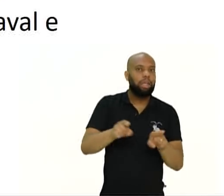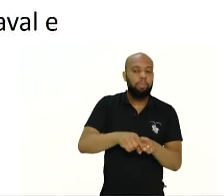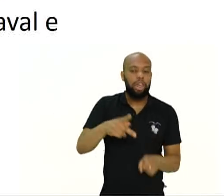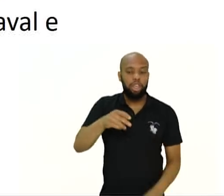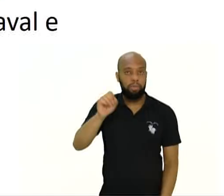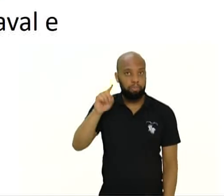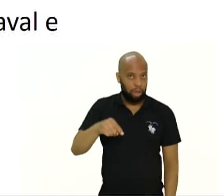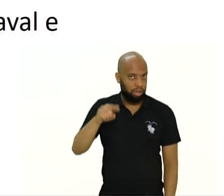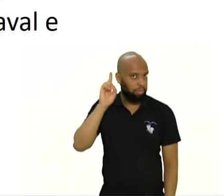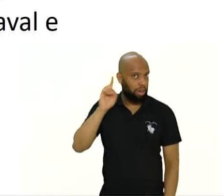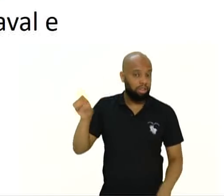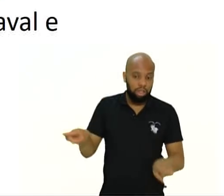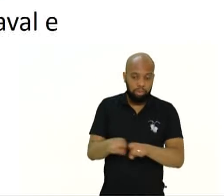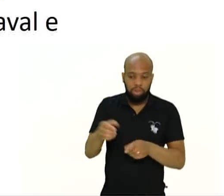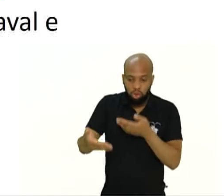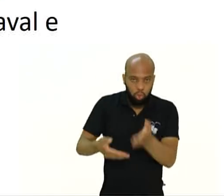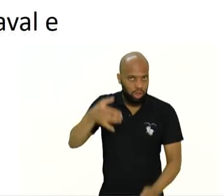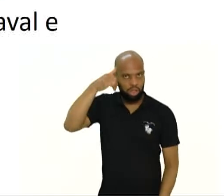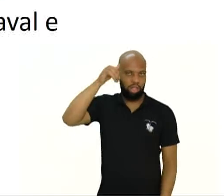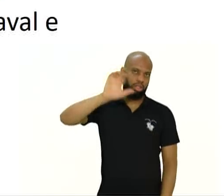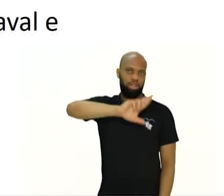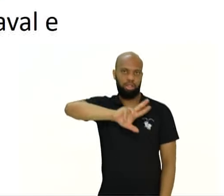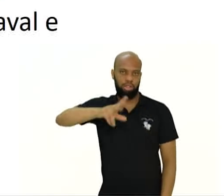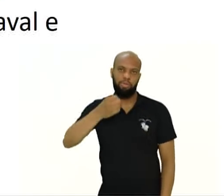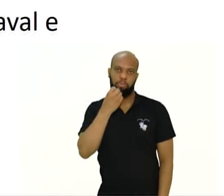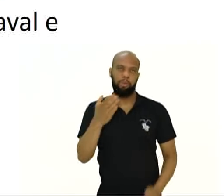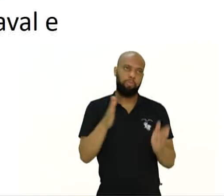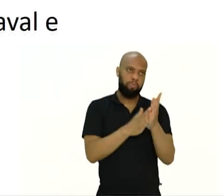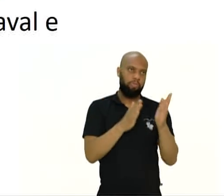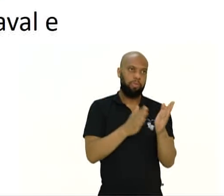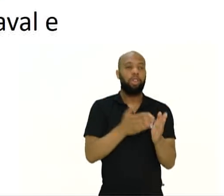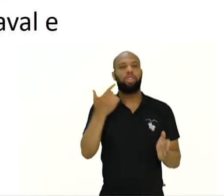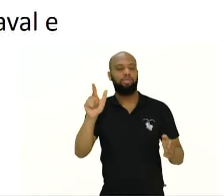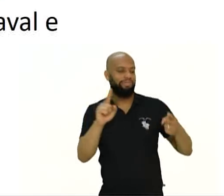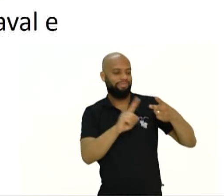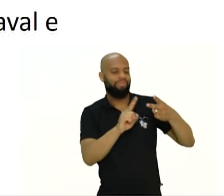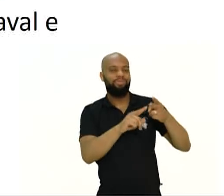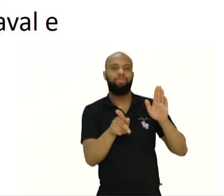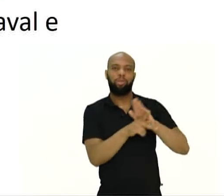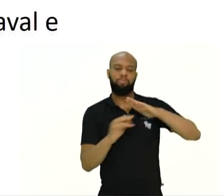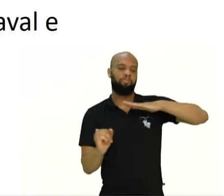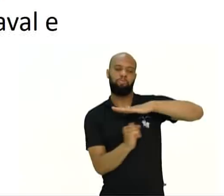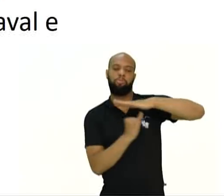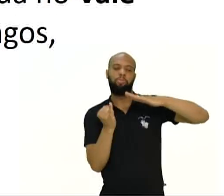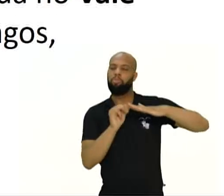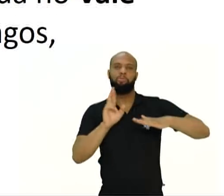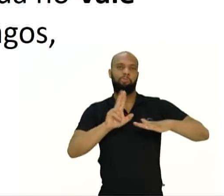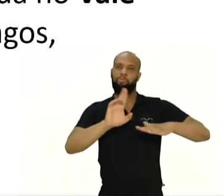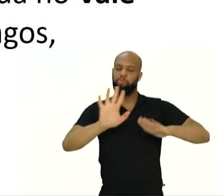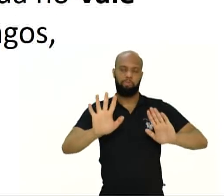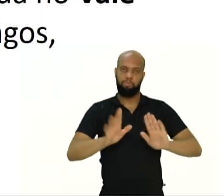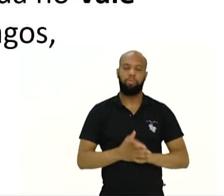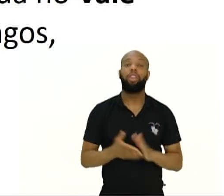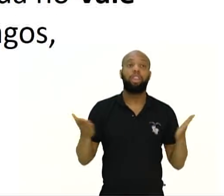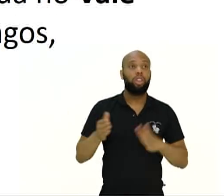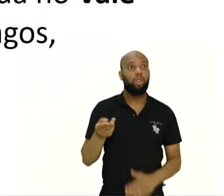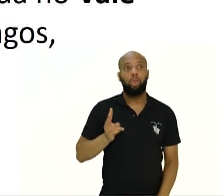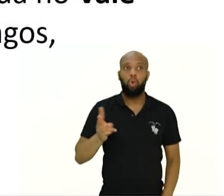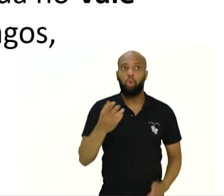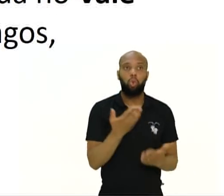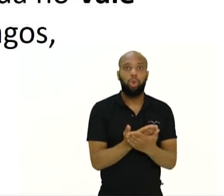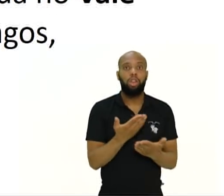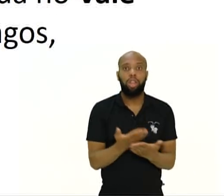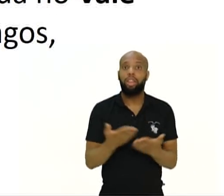parabéns. A outra alternativa falava das indústrias, né? Do cinturão das indústrias. Então, dando continuidade à